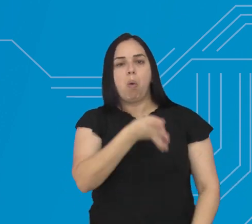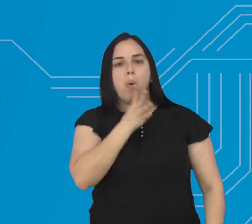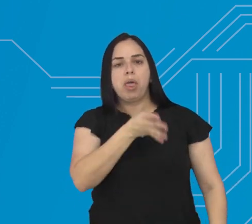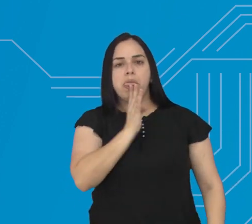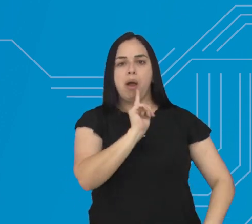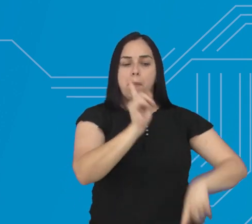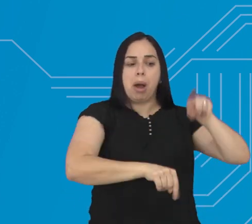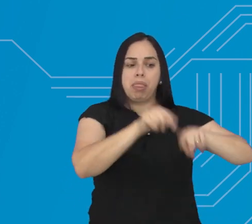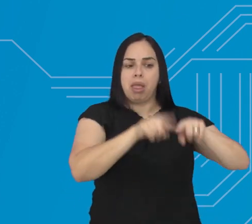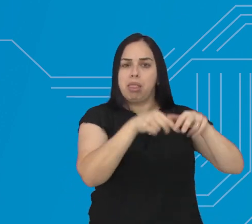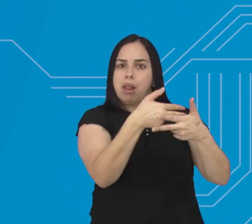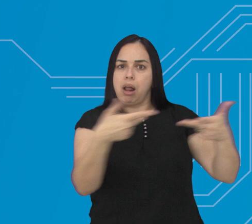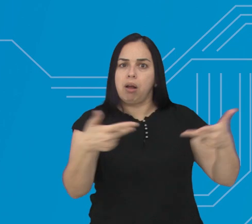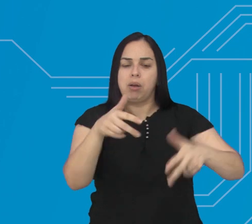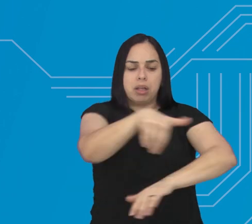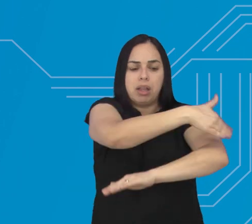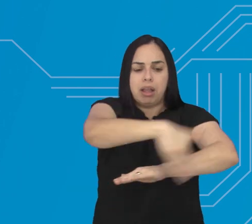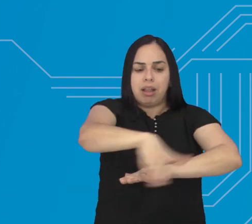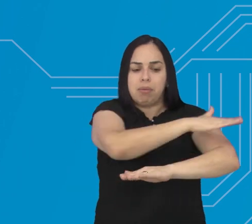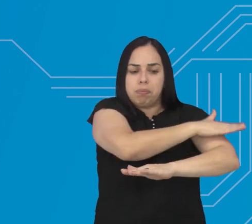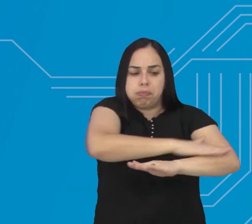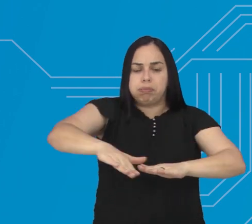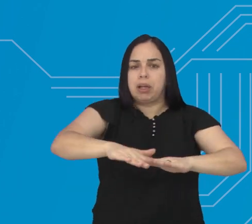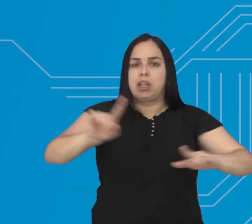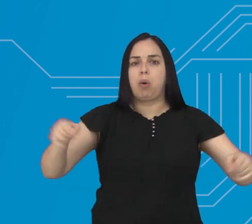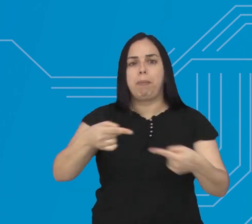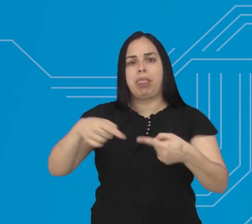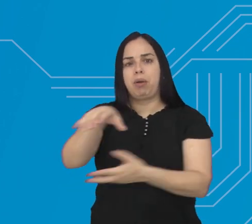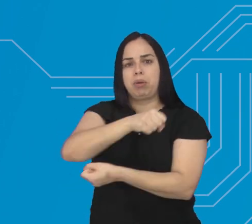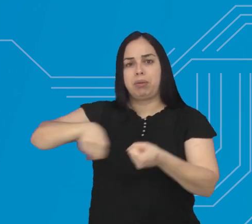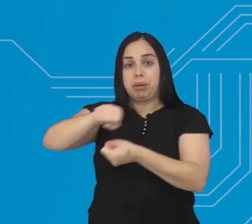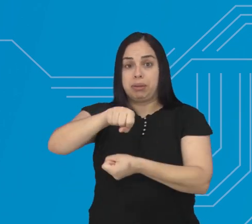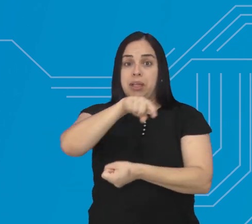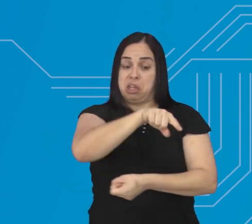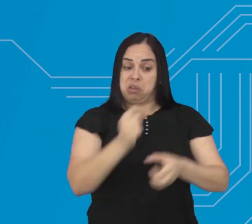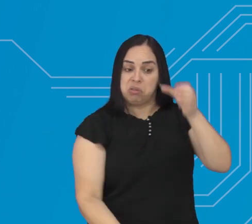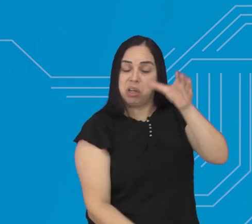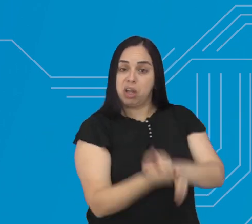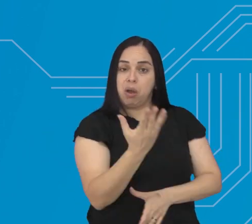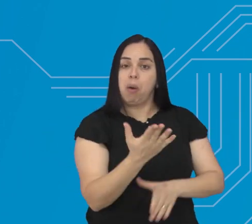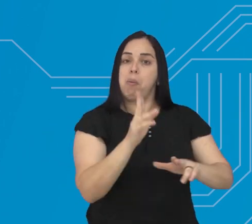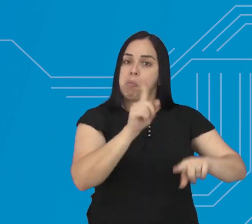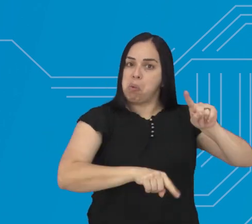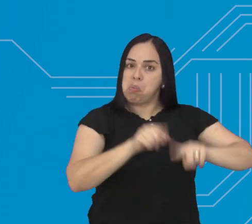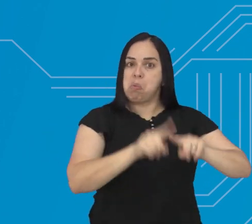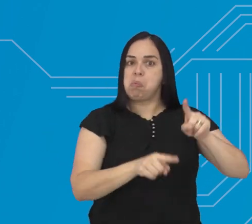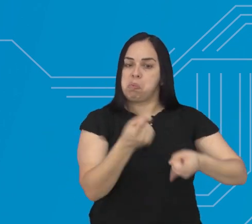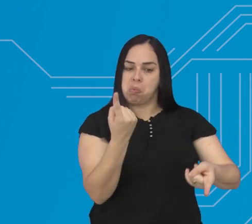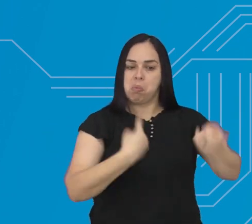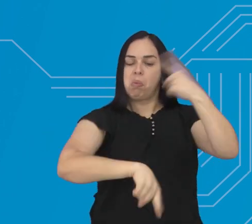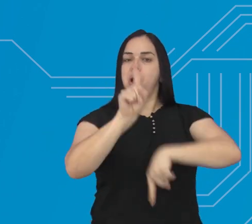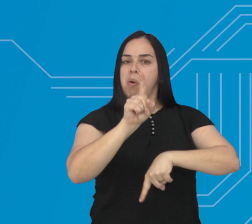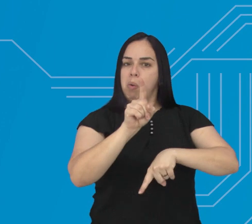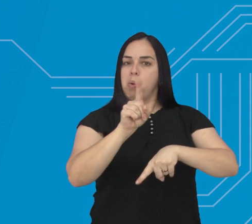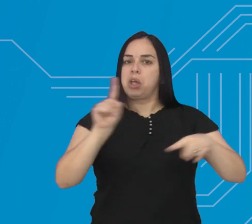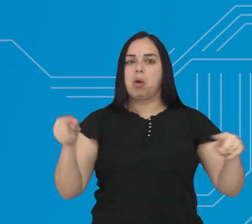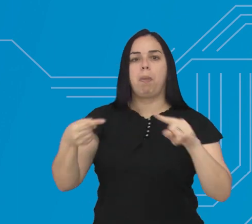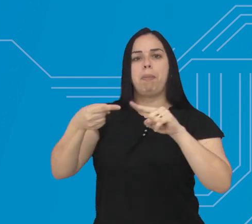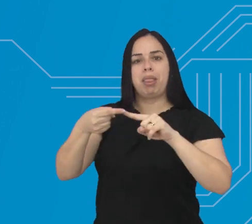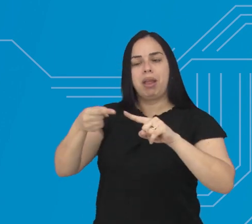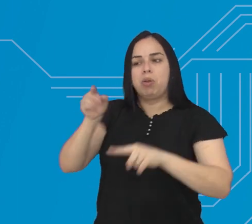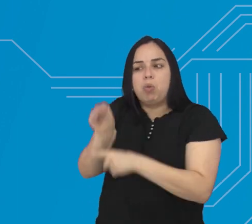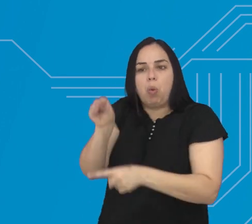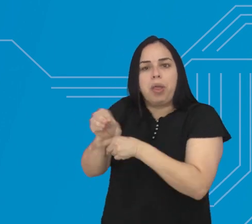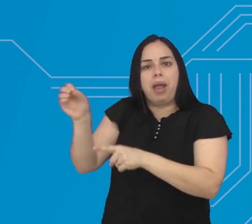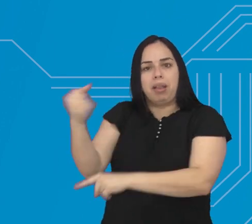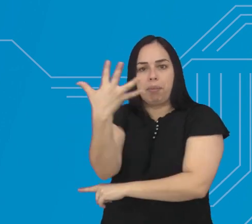para conhecer um novo tipo de asfalto sustentável desenvolvido pela empresa. O produto é considerado um avanço para a preservação do